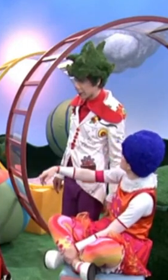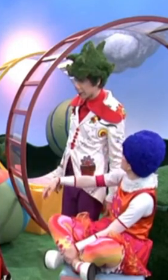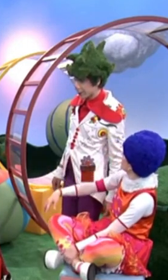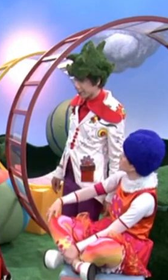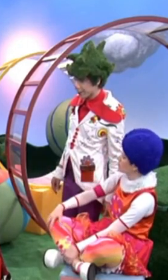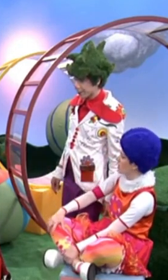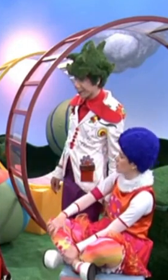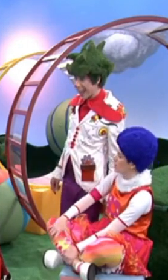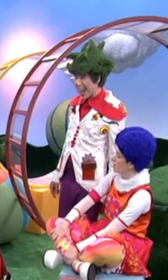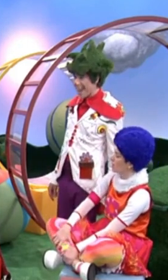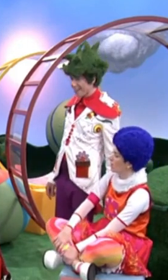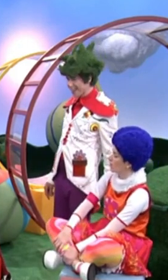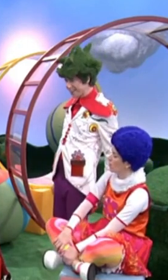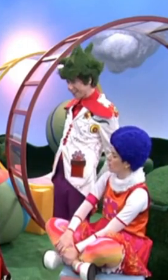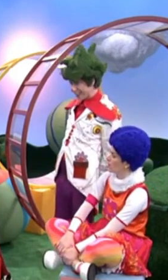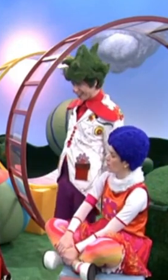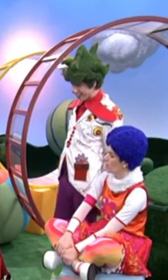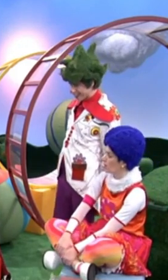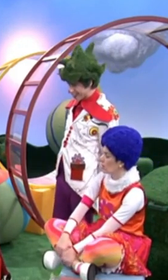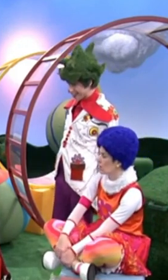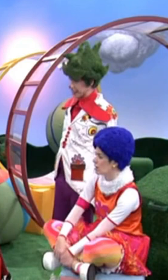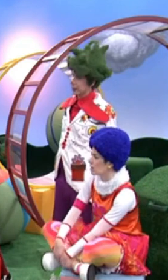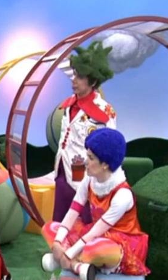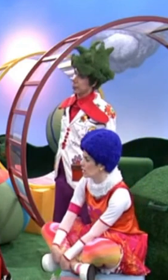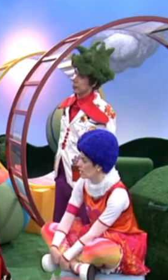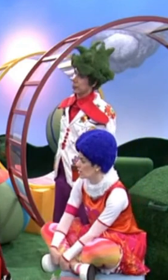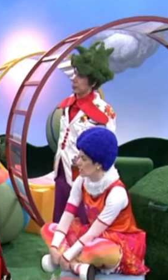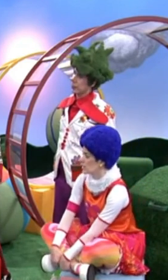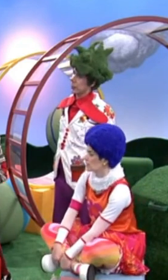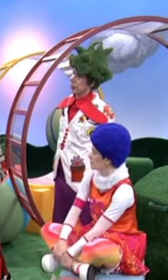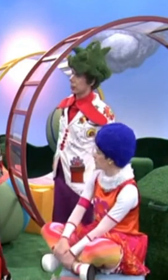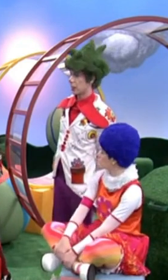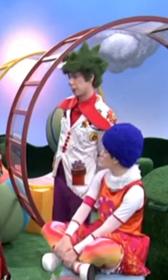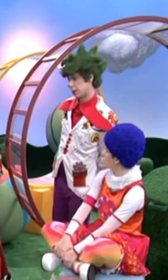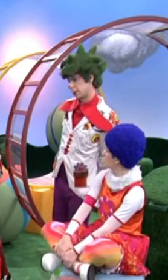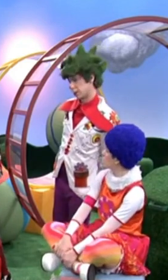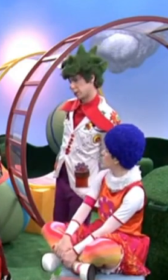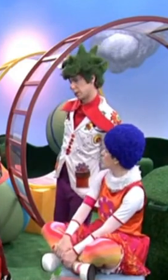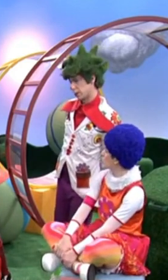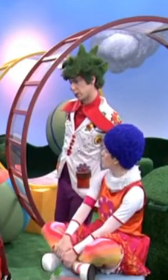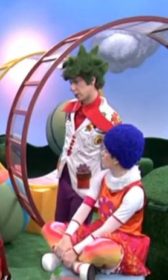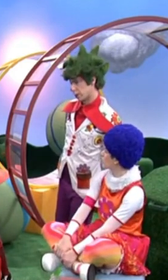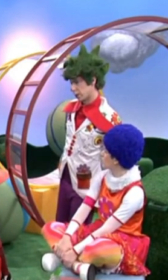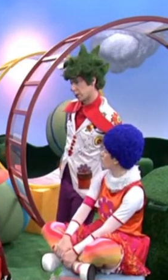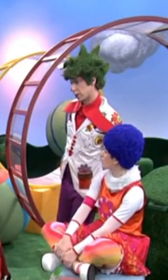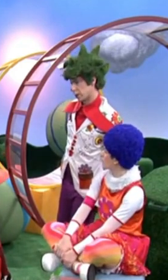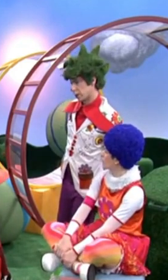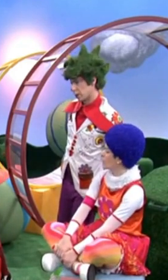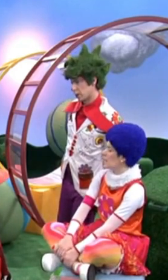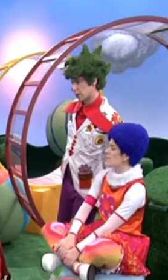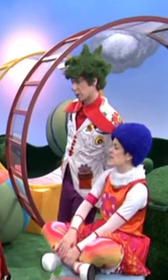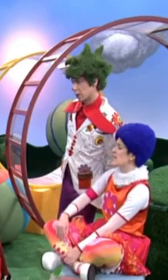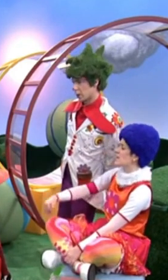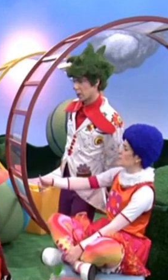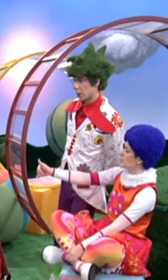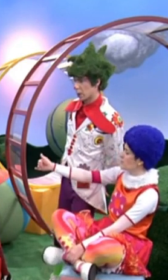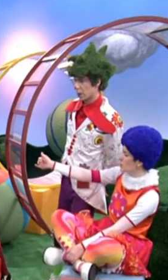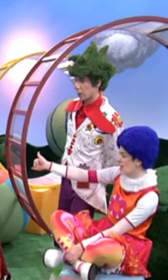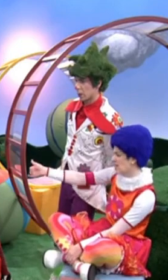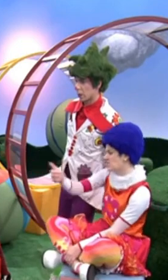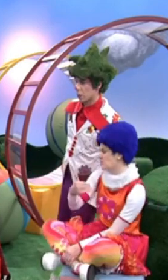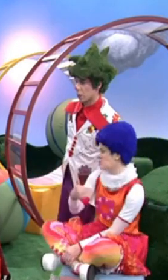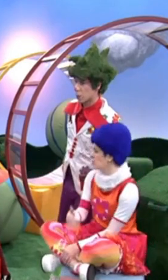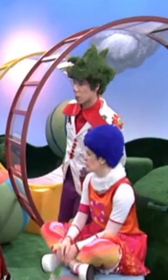de sapato né é muito provável que moravam dentro da